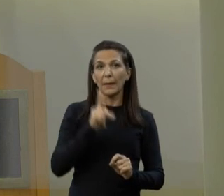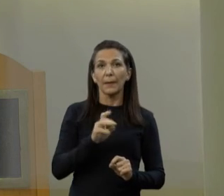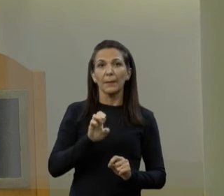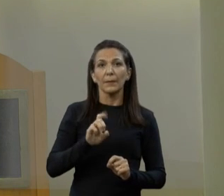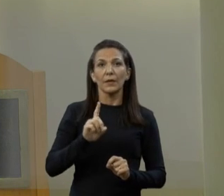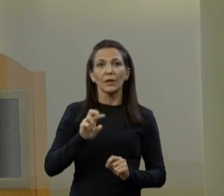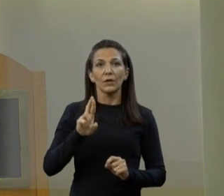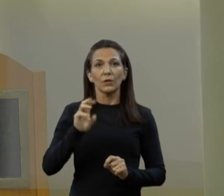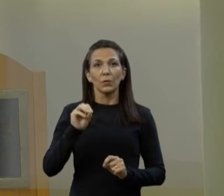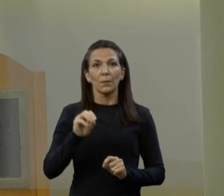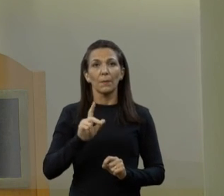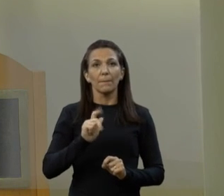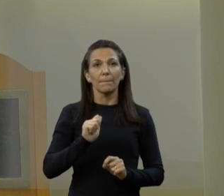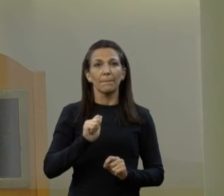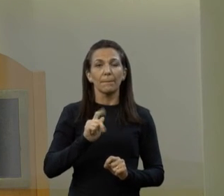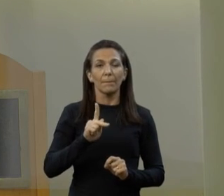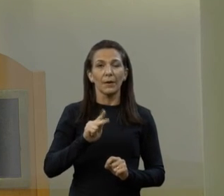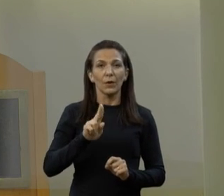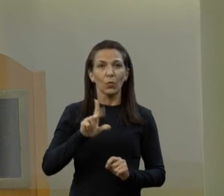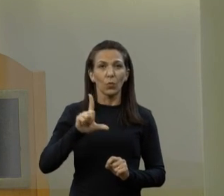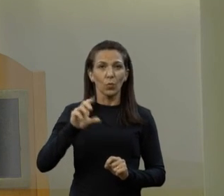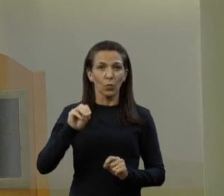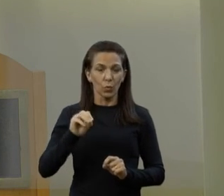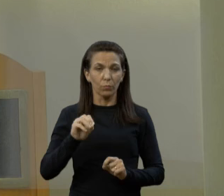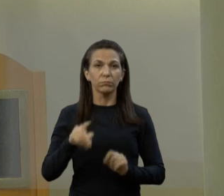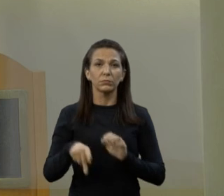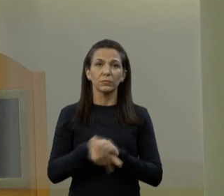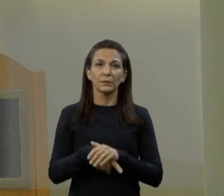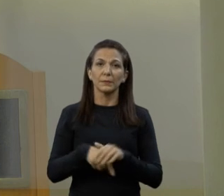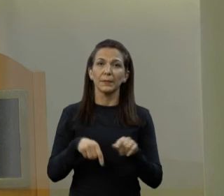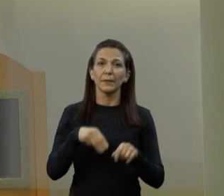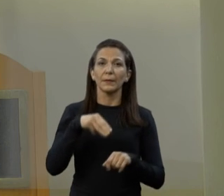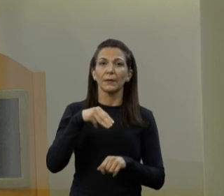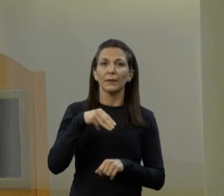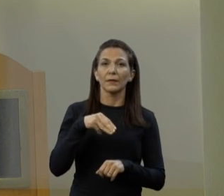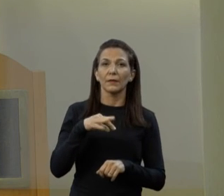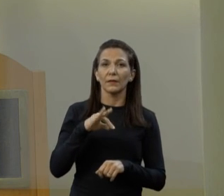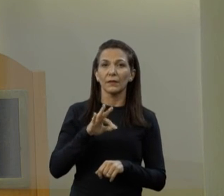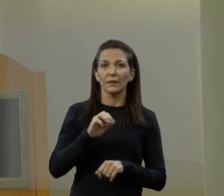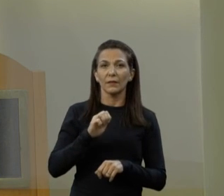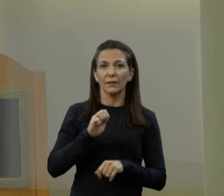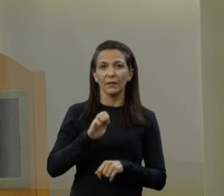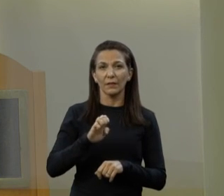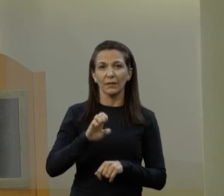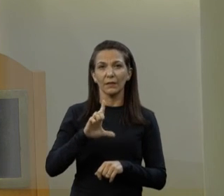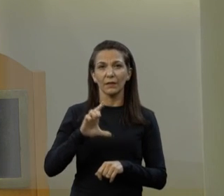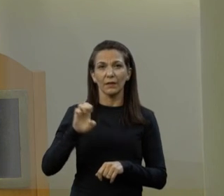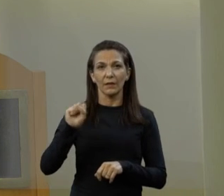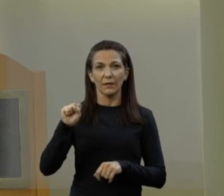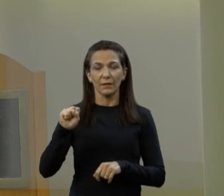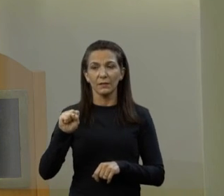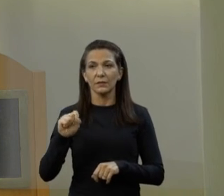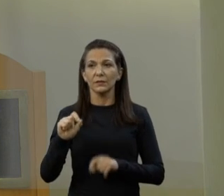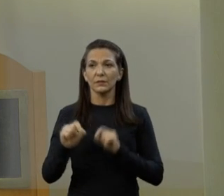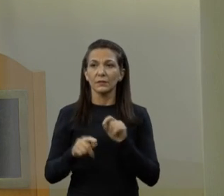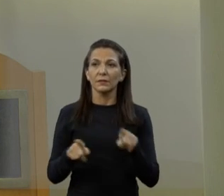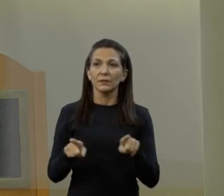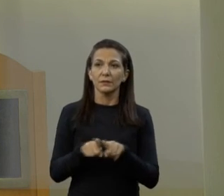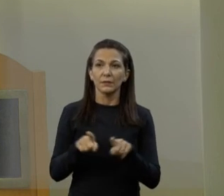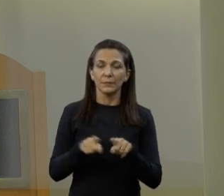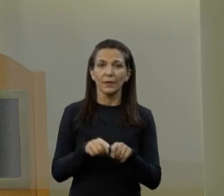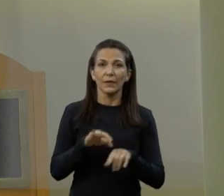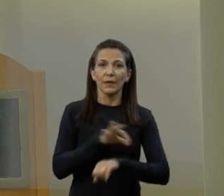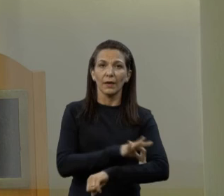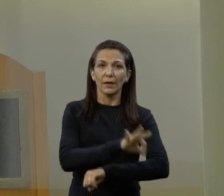que é o nosso poeta da Vila em memória de Luiz Carlos Telles II o dono da empresa jogar e também